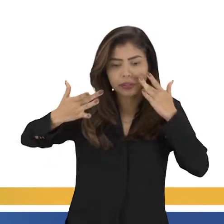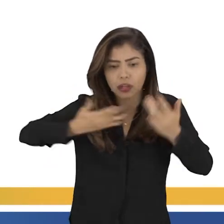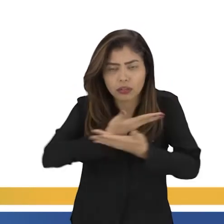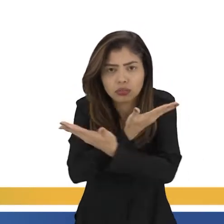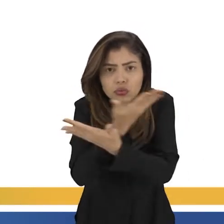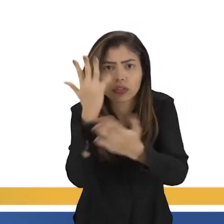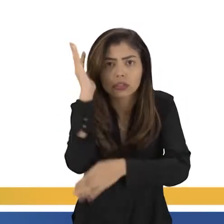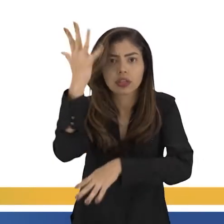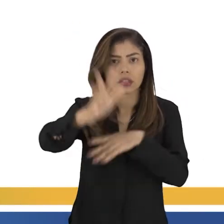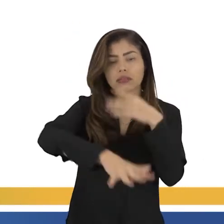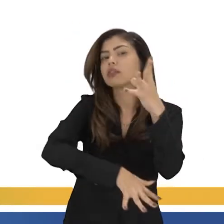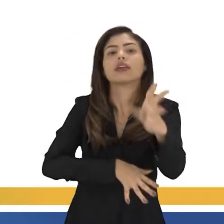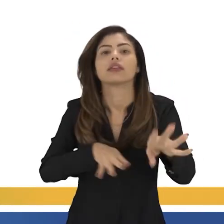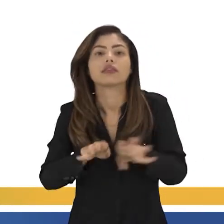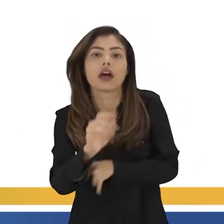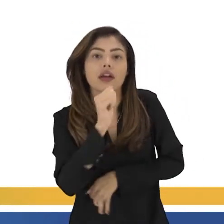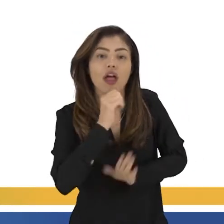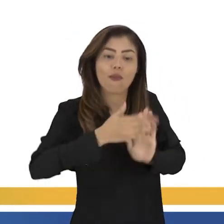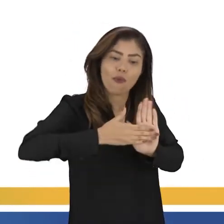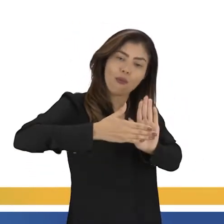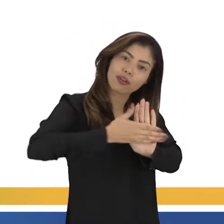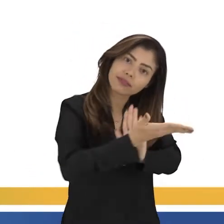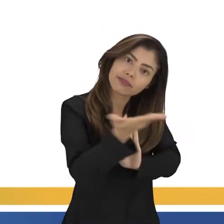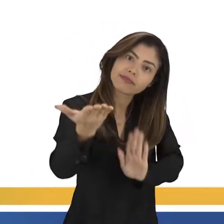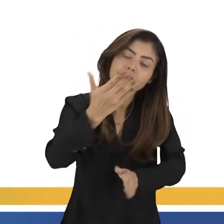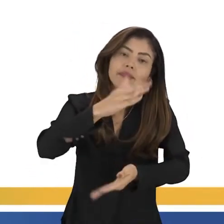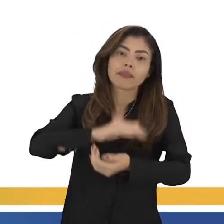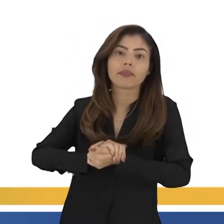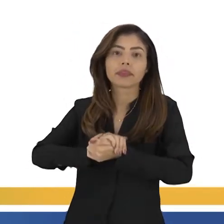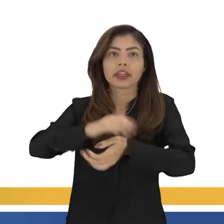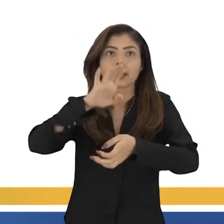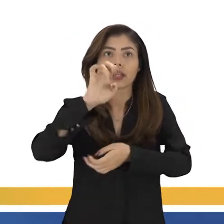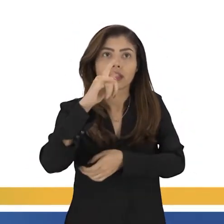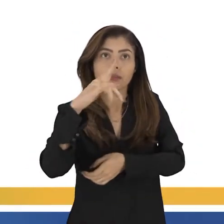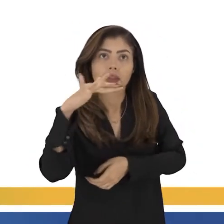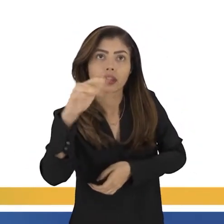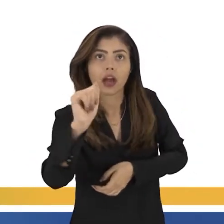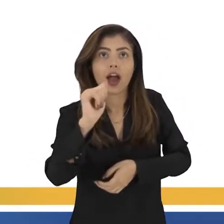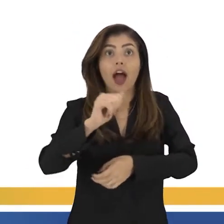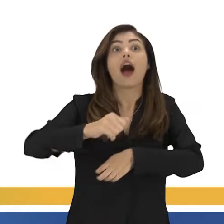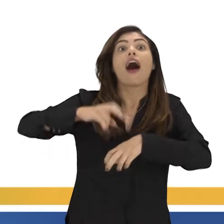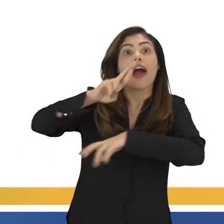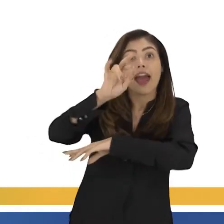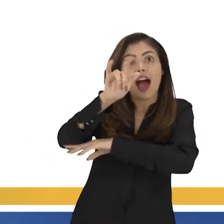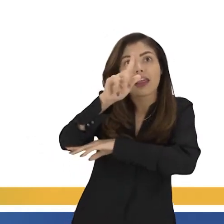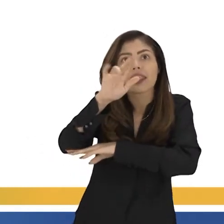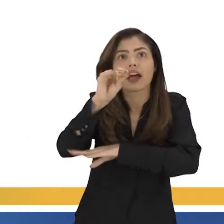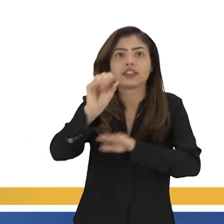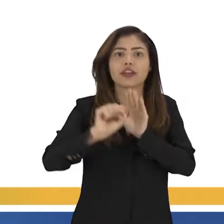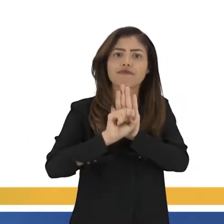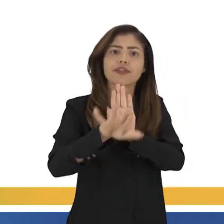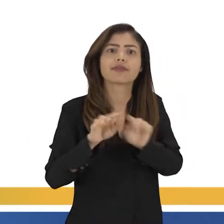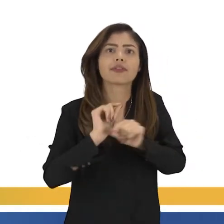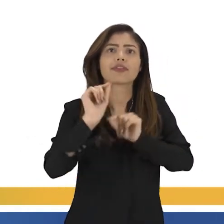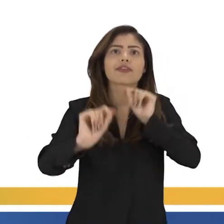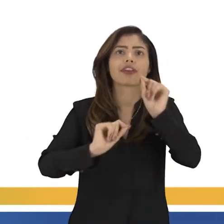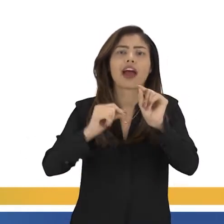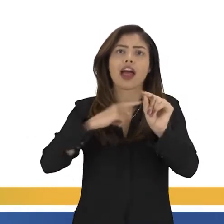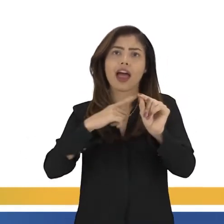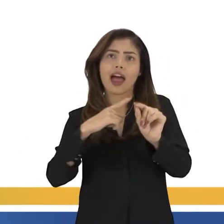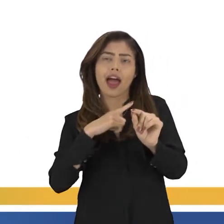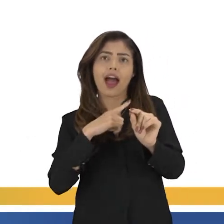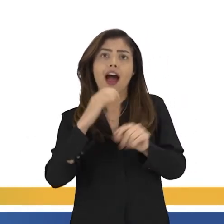da natureza, né, uma nova proposta, ó, espetáculos em realidade virtual através de